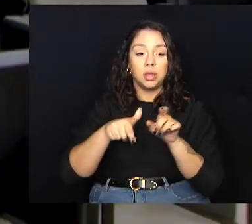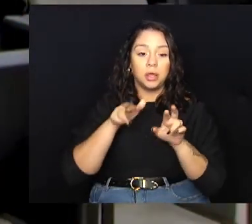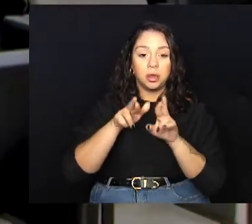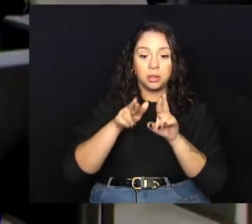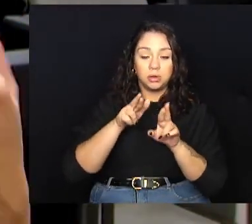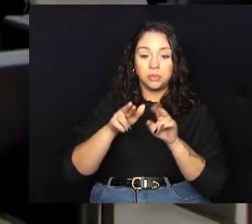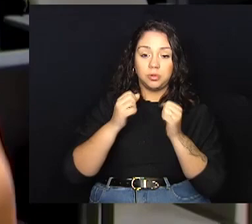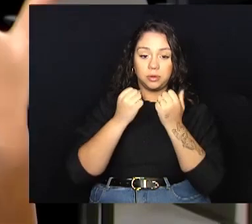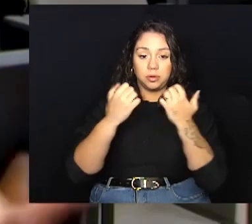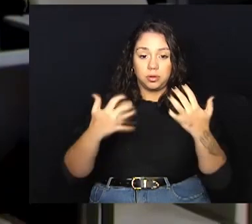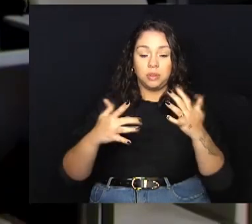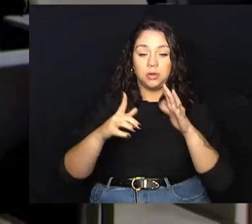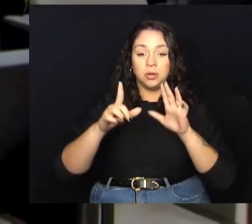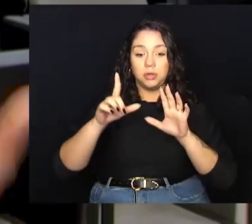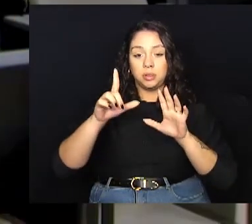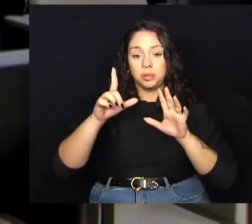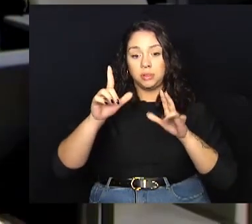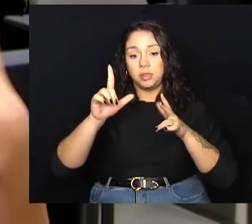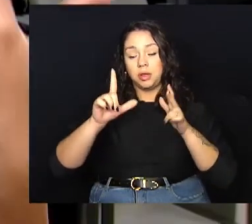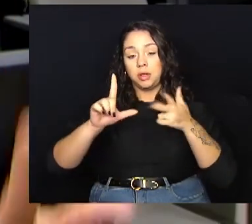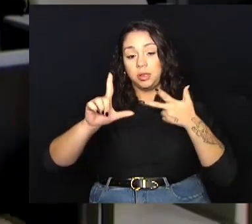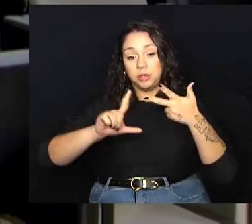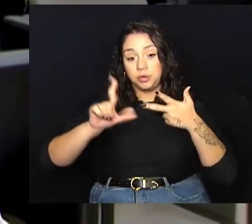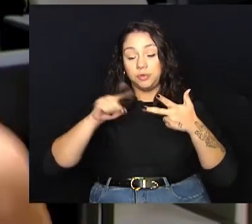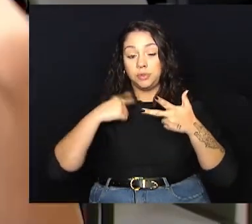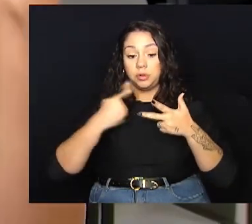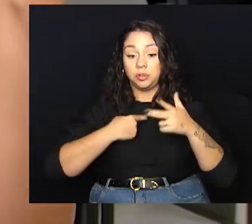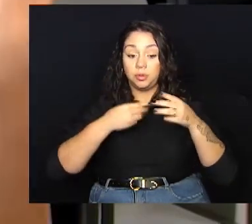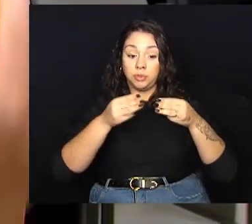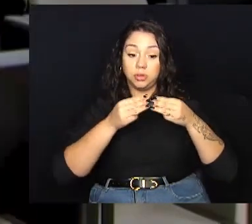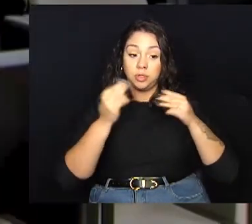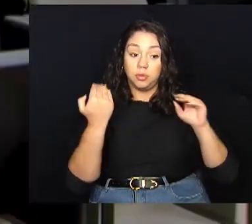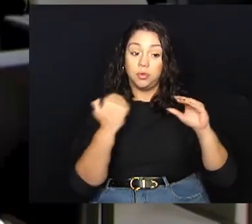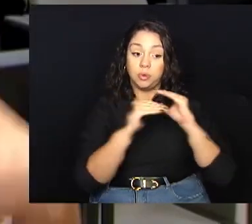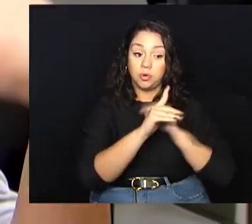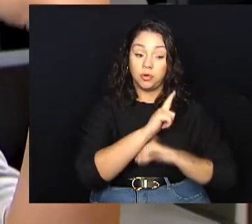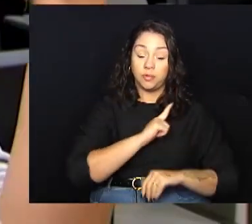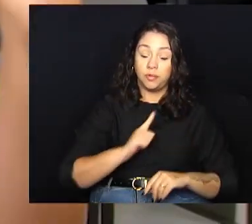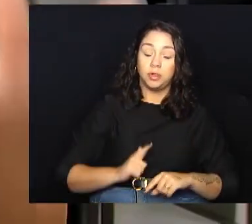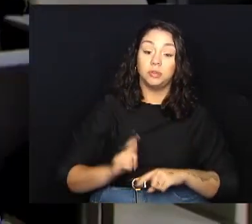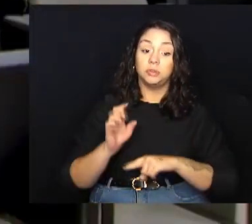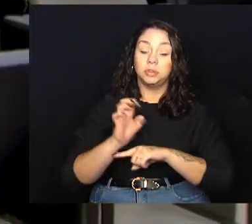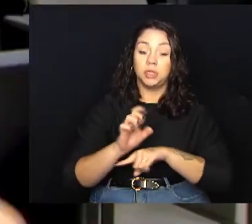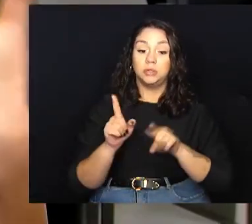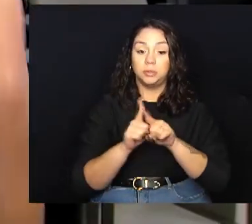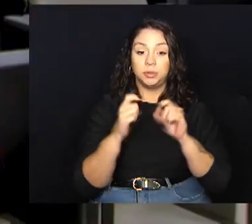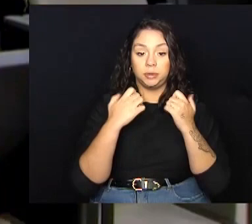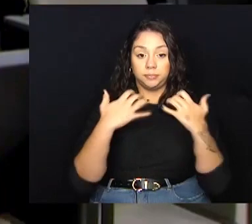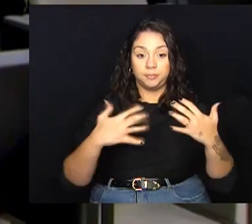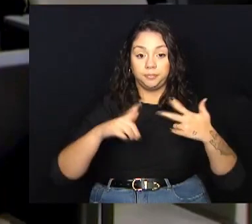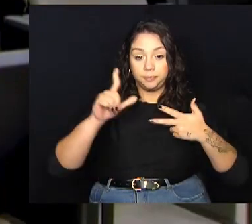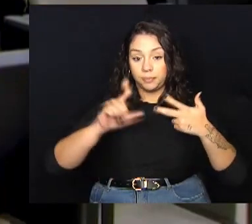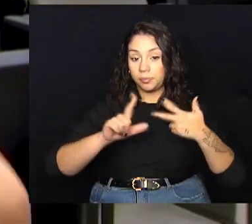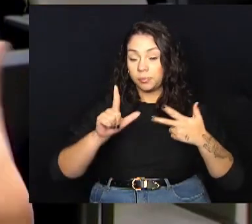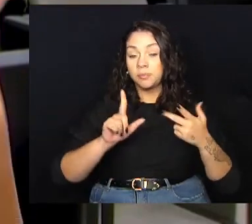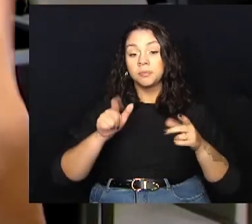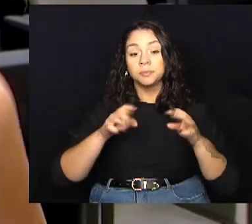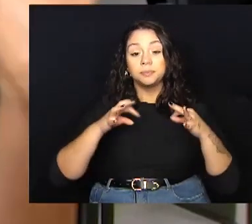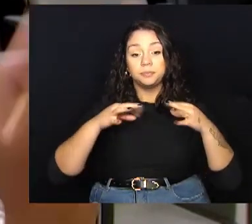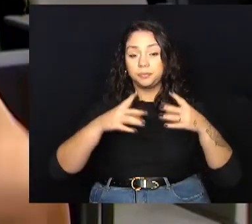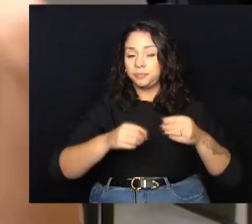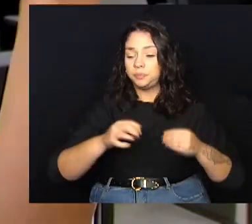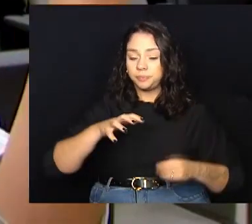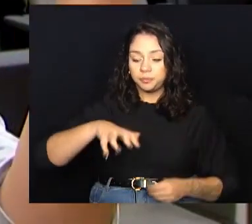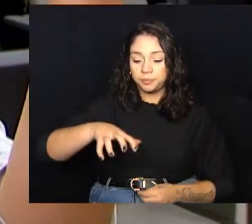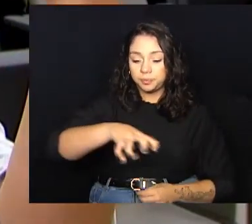Assembleia Legislativa a Moção nós vamos encaminhar o governo do estado para Assembleia Legislativa para todos os órgãos né para